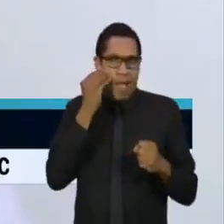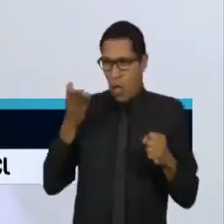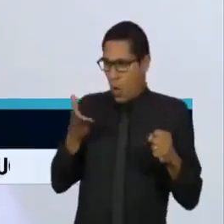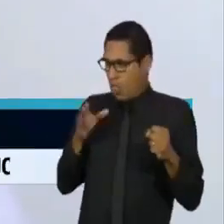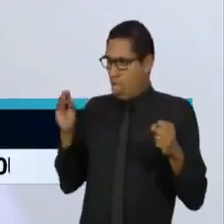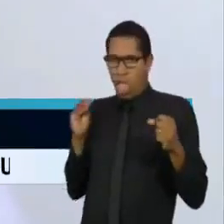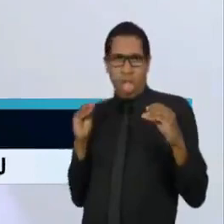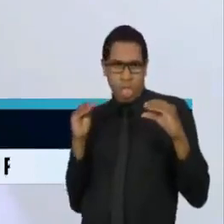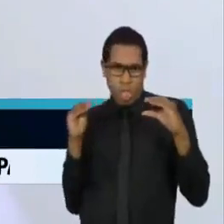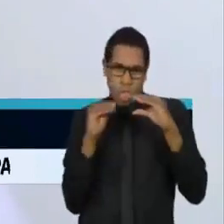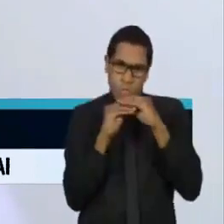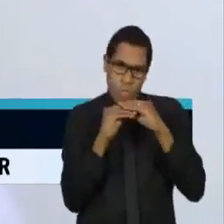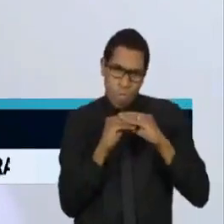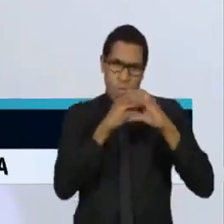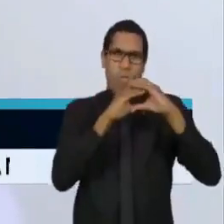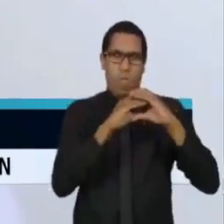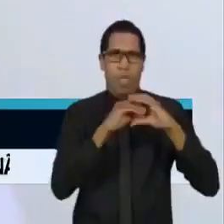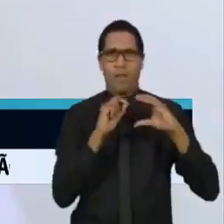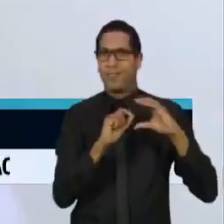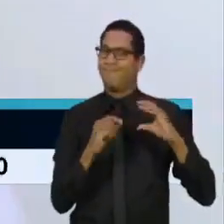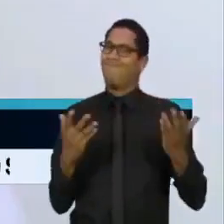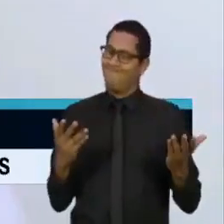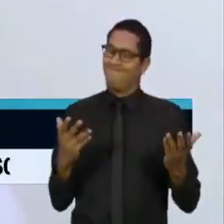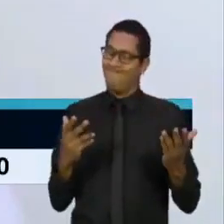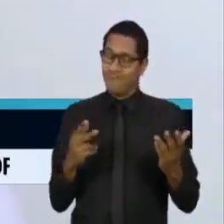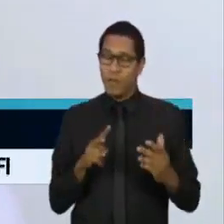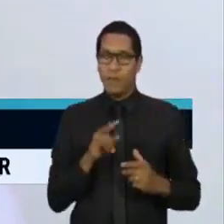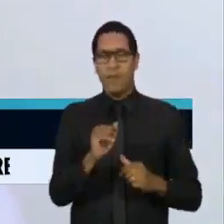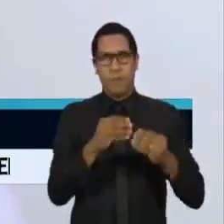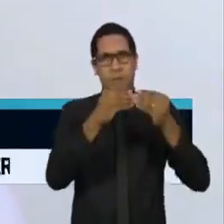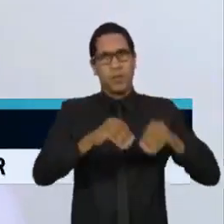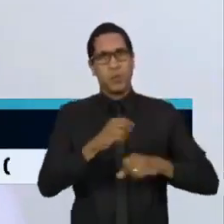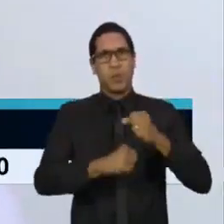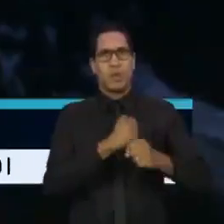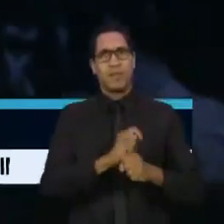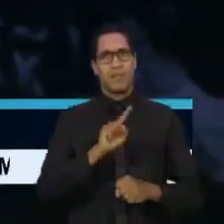gasto no conjunto, né, de despesas previstas para o ano que vem.